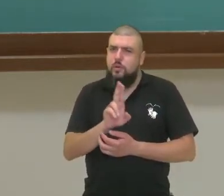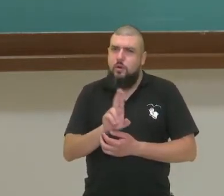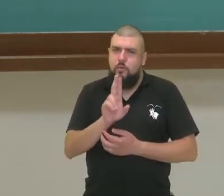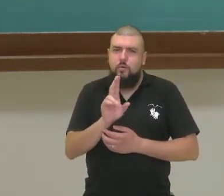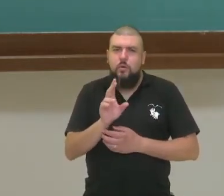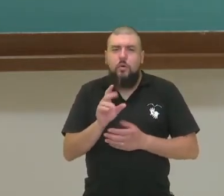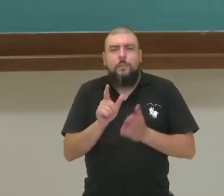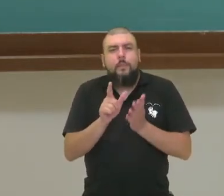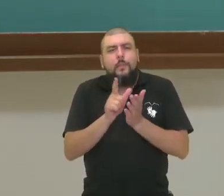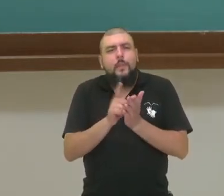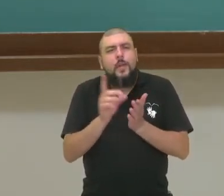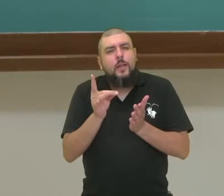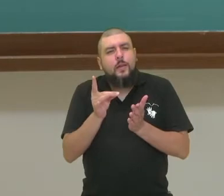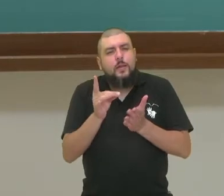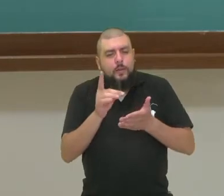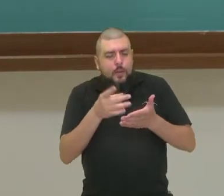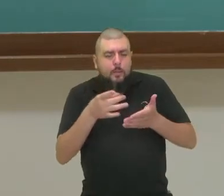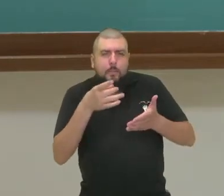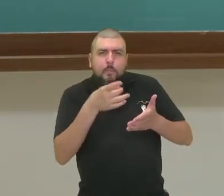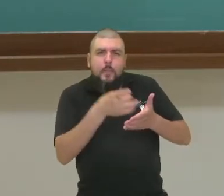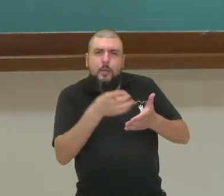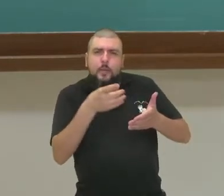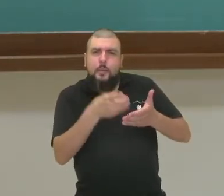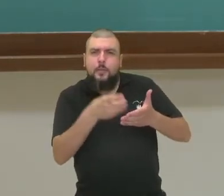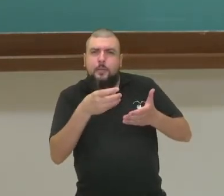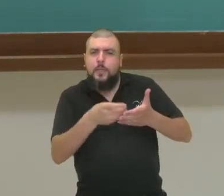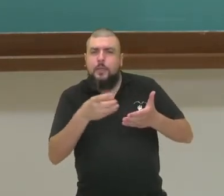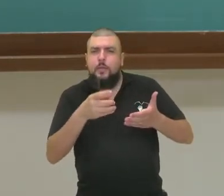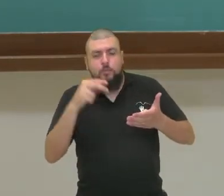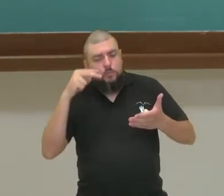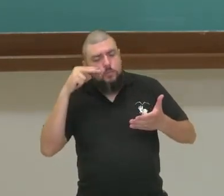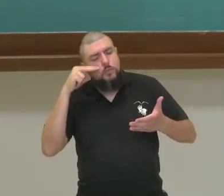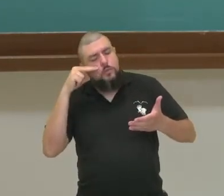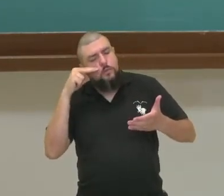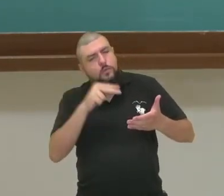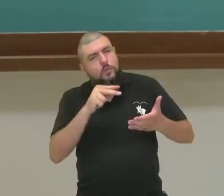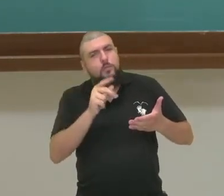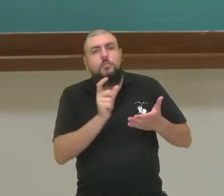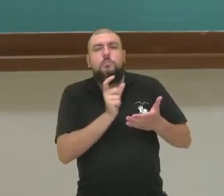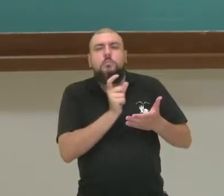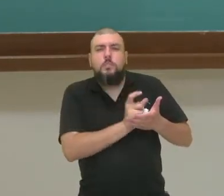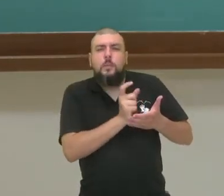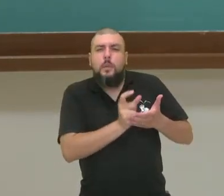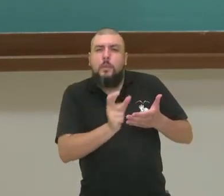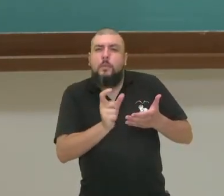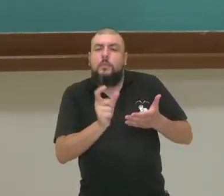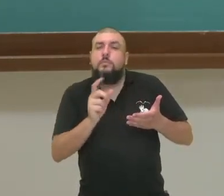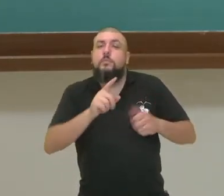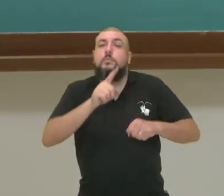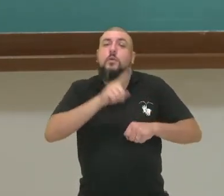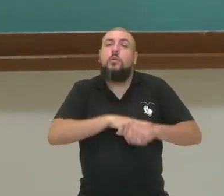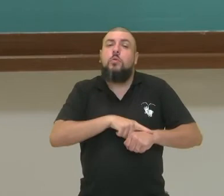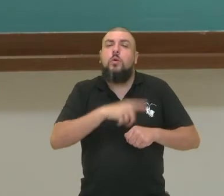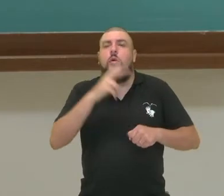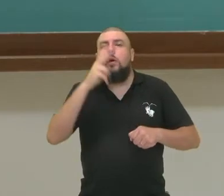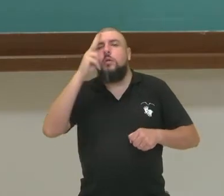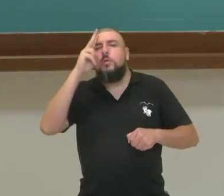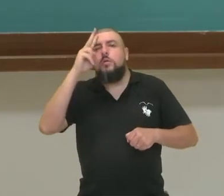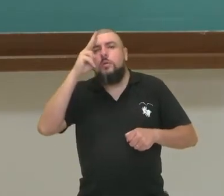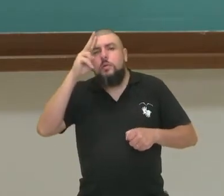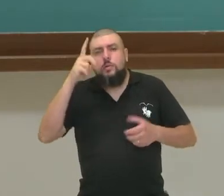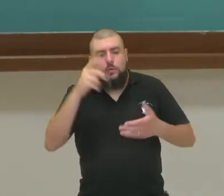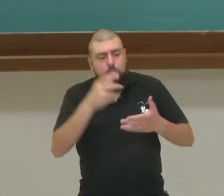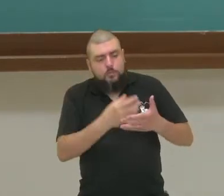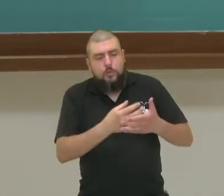ilustrar nosso caderno, porque aí quando a gente bate o olho, já dá para entender melhor os conceitos, as ideias filosóficas, fica tudo ali